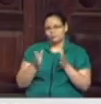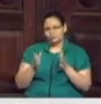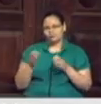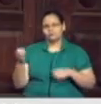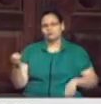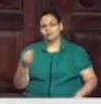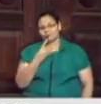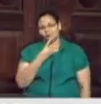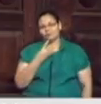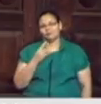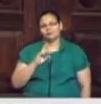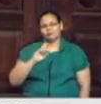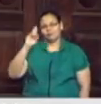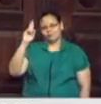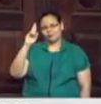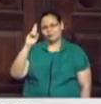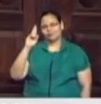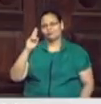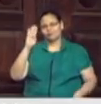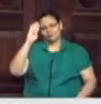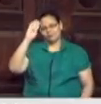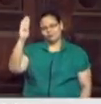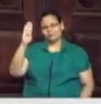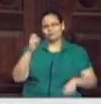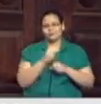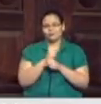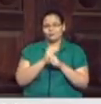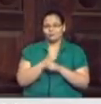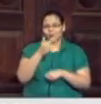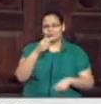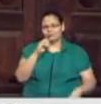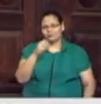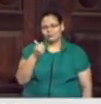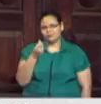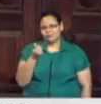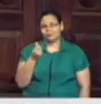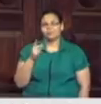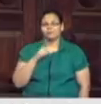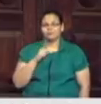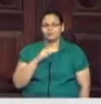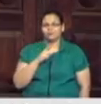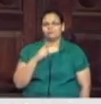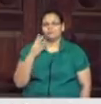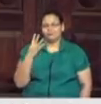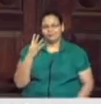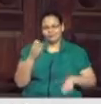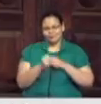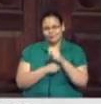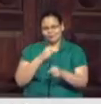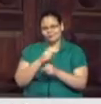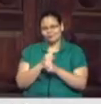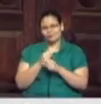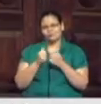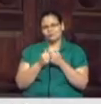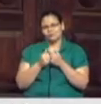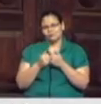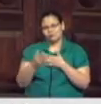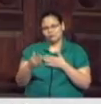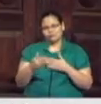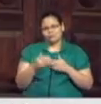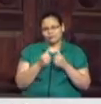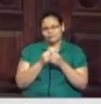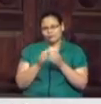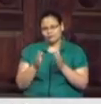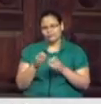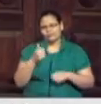uma nova gestão municipal, como é o caso de 2016, há um novo quadriênio municipal que será iniciado em 1º de janeiro